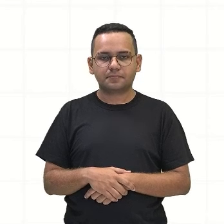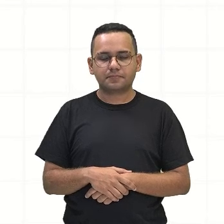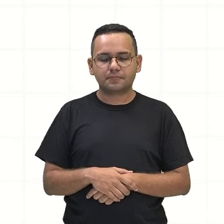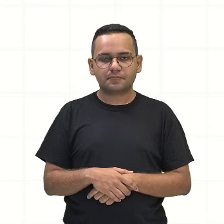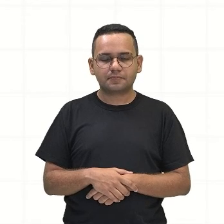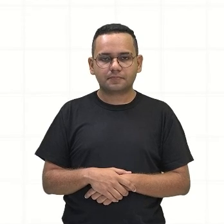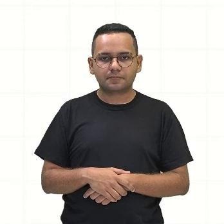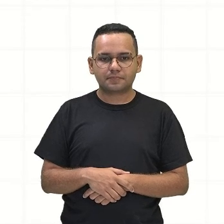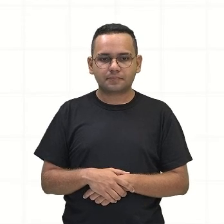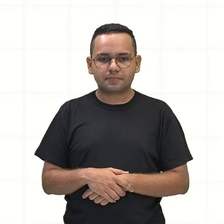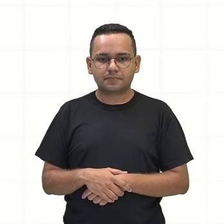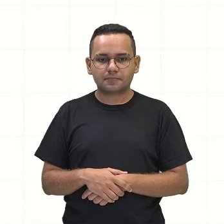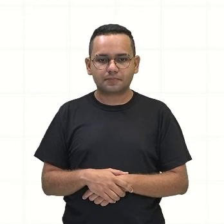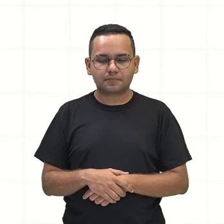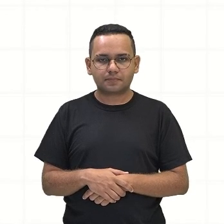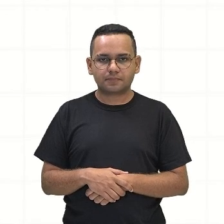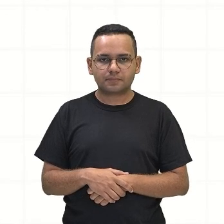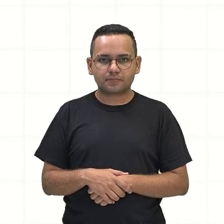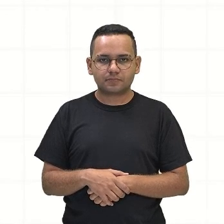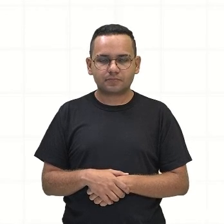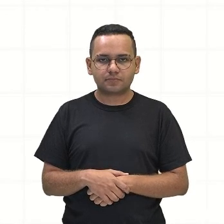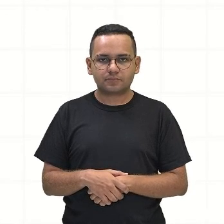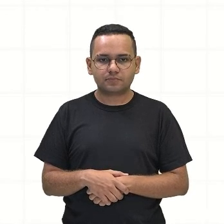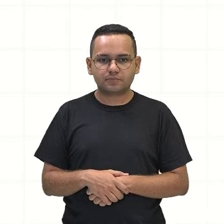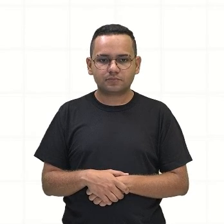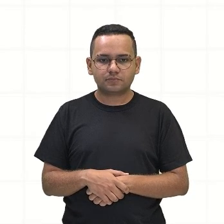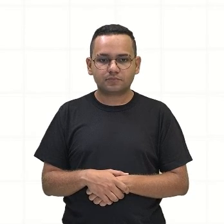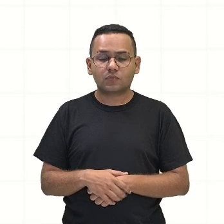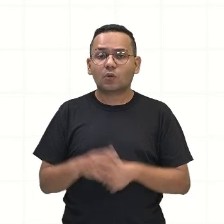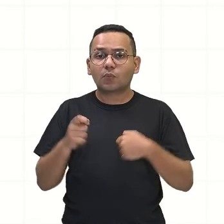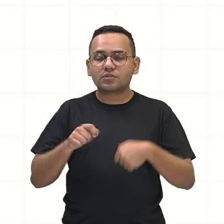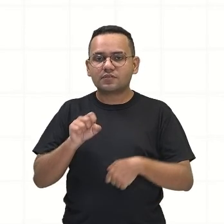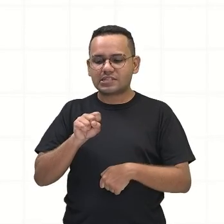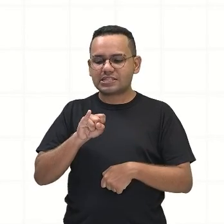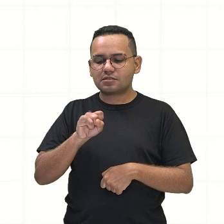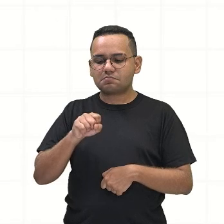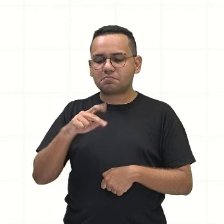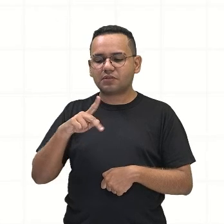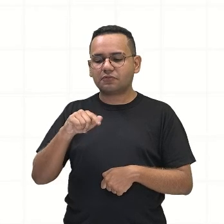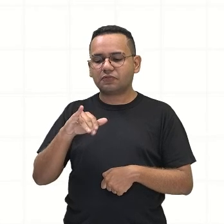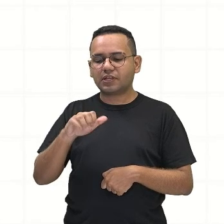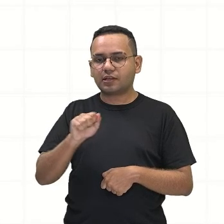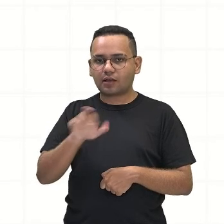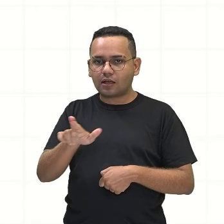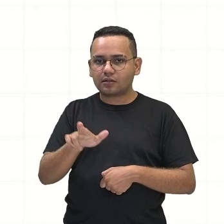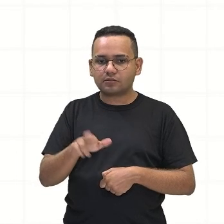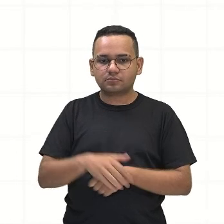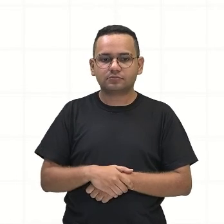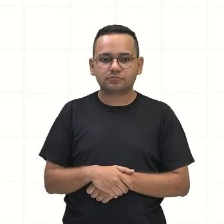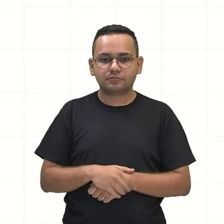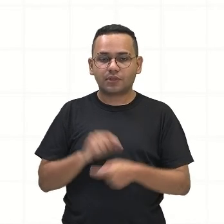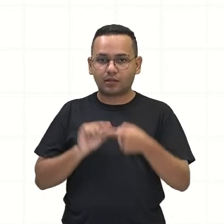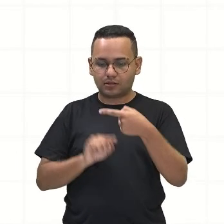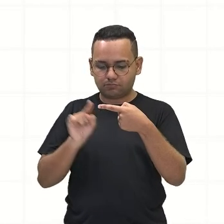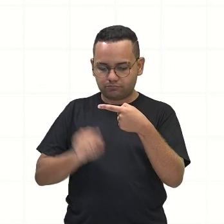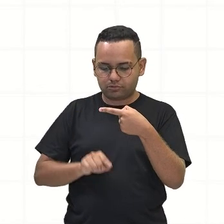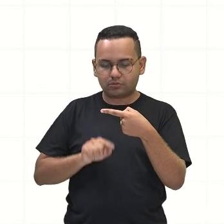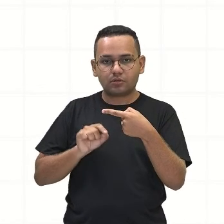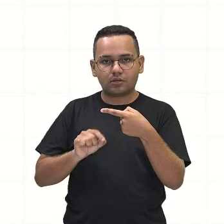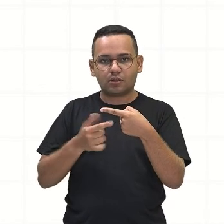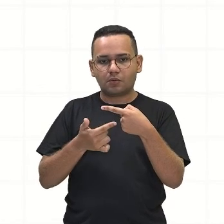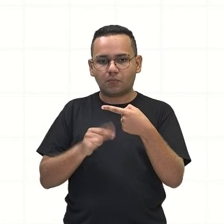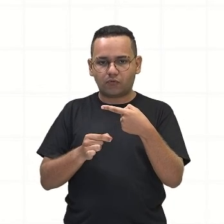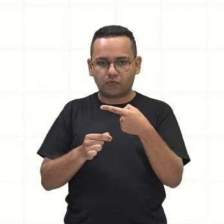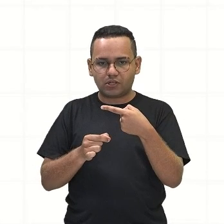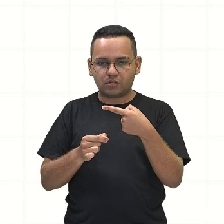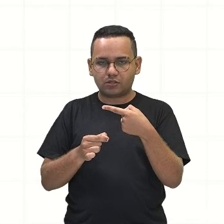né? A gente pode simplificar, né? Posso simplificar por 20